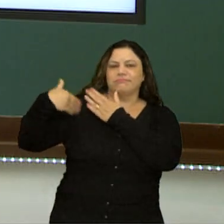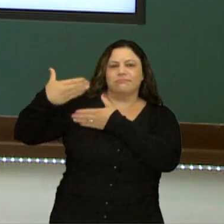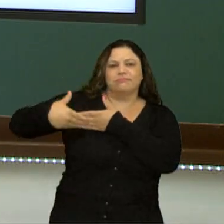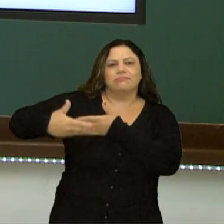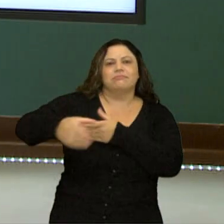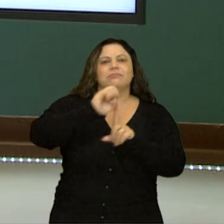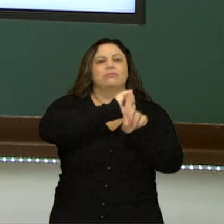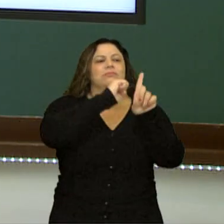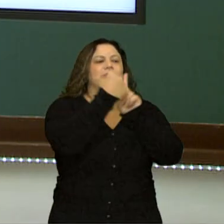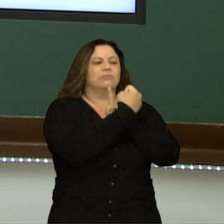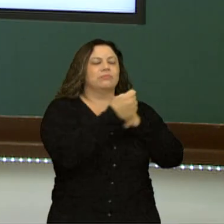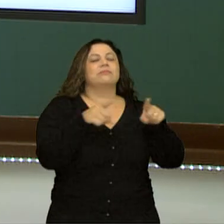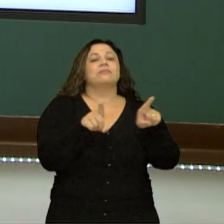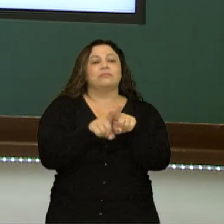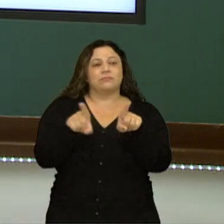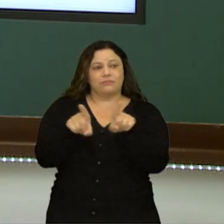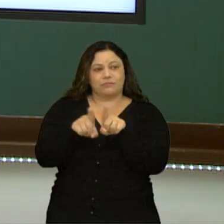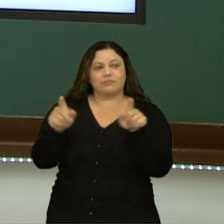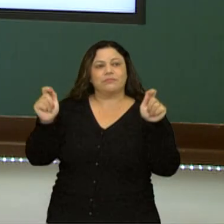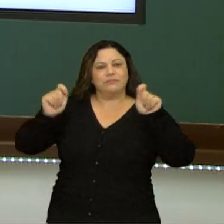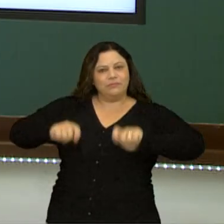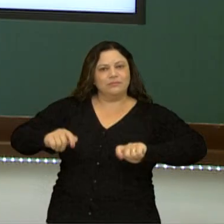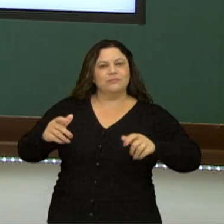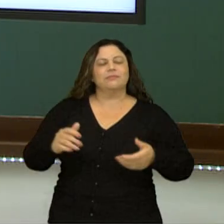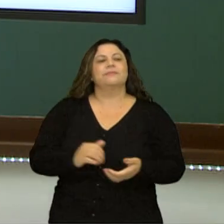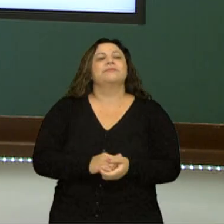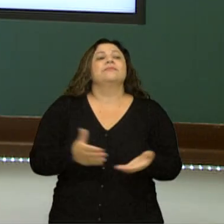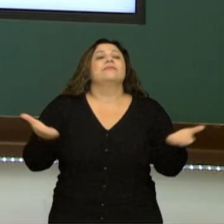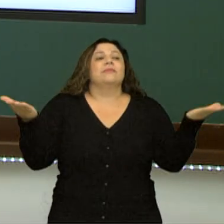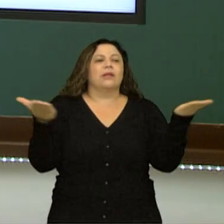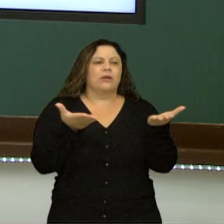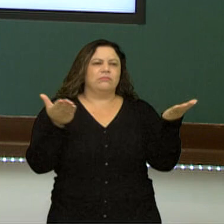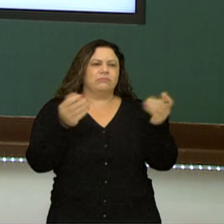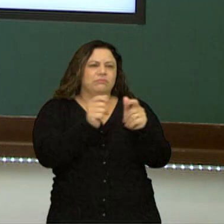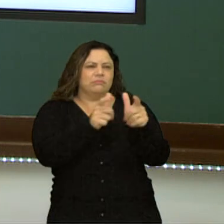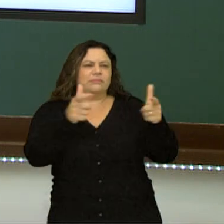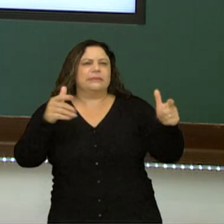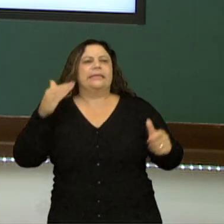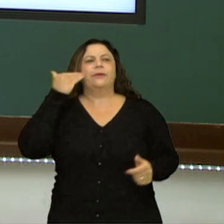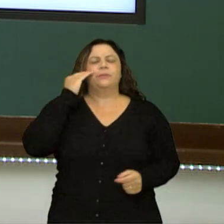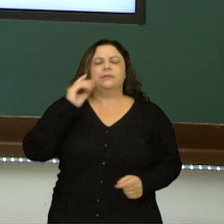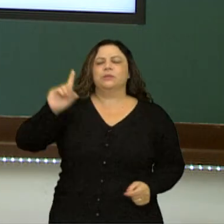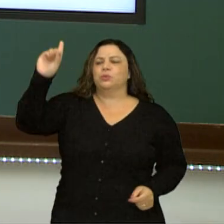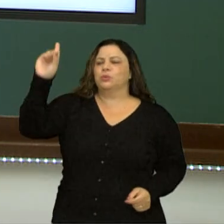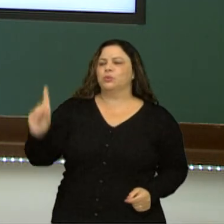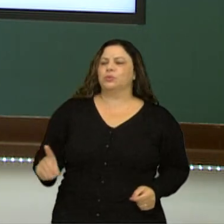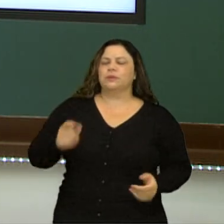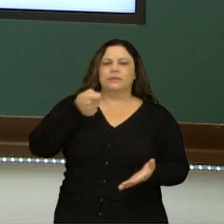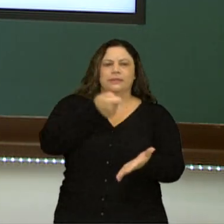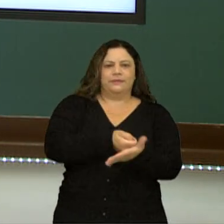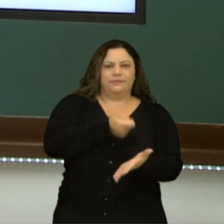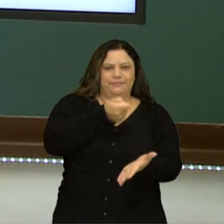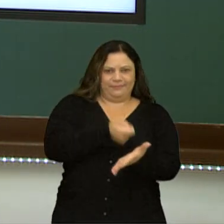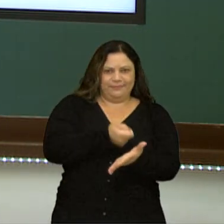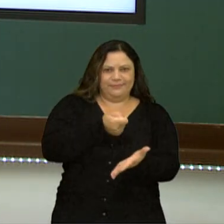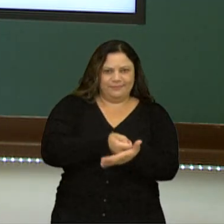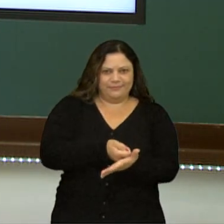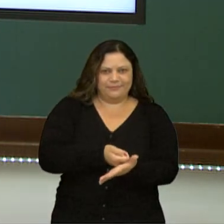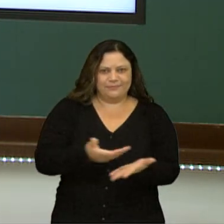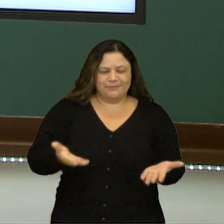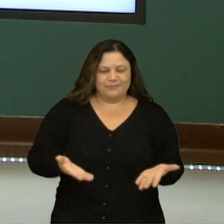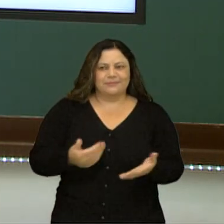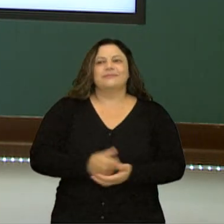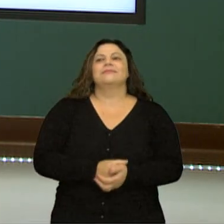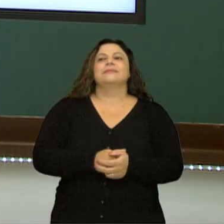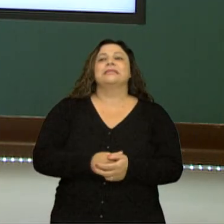isso. Nós temos também, vamos chegar hoje para ampliar a compreensão dos direitos e deveres.